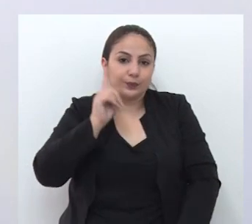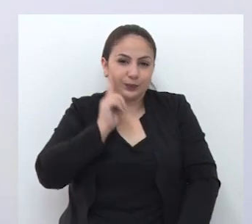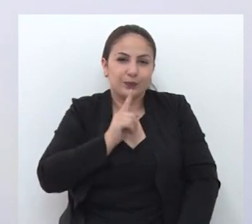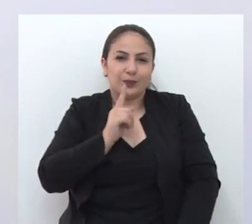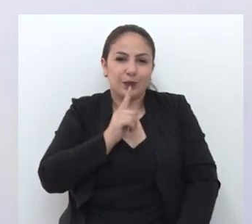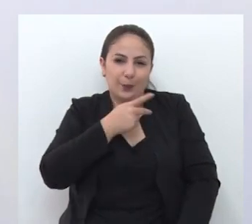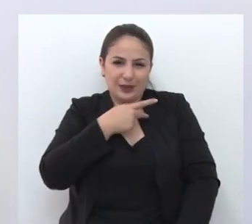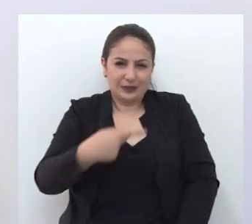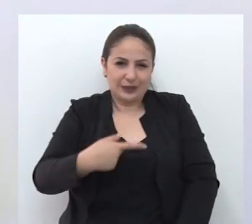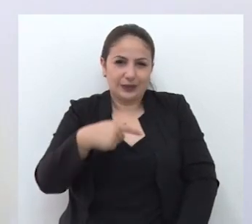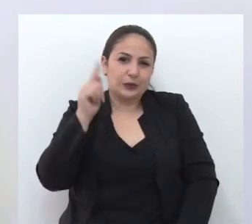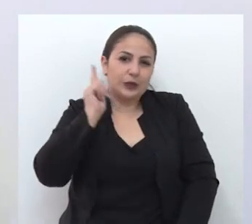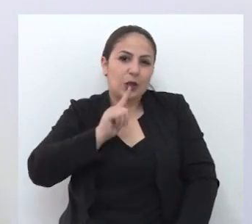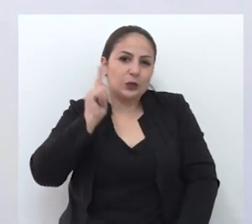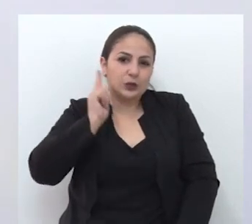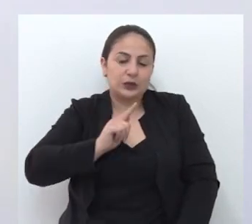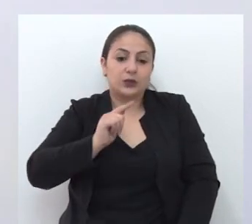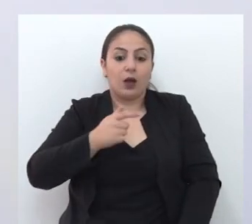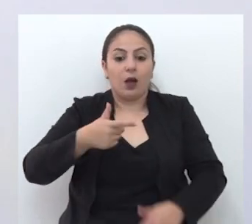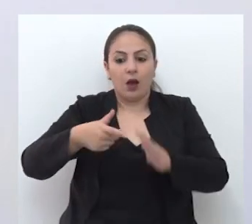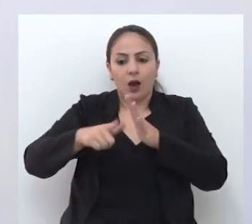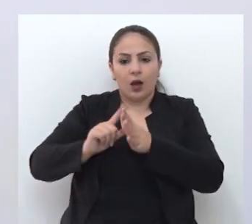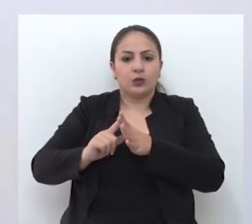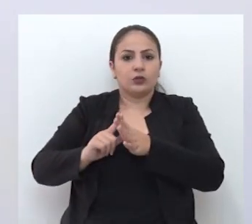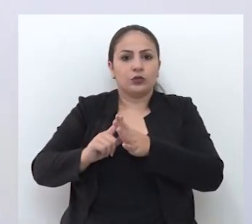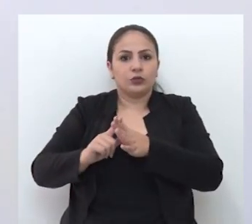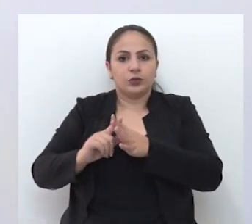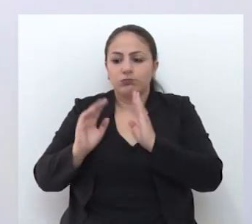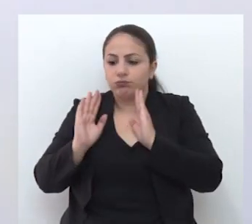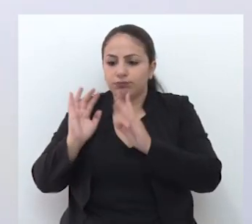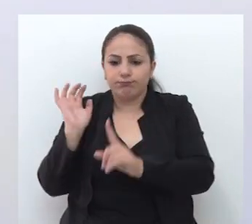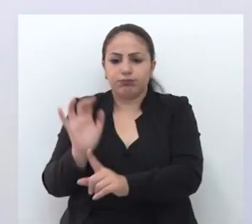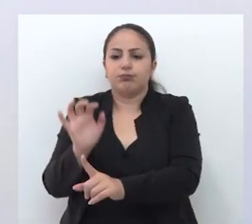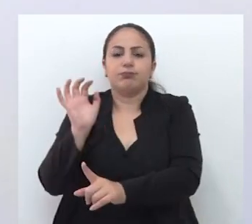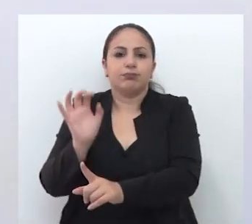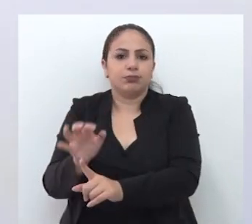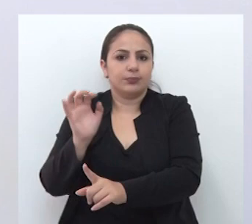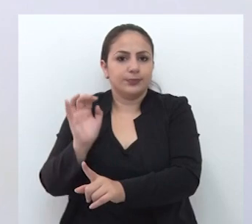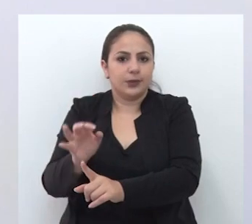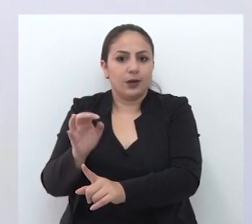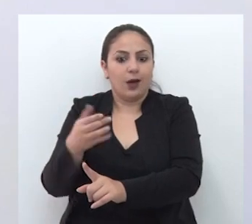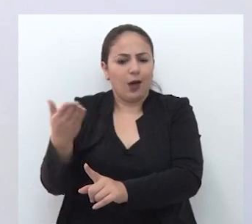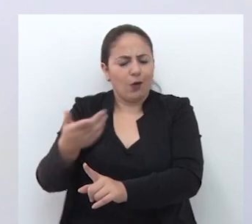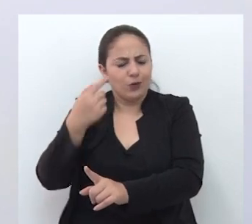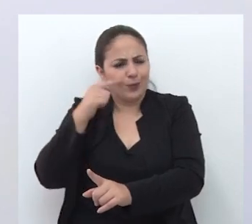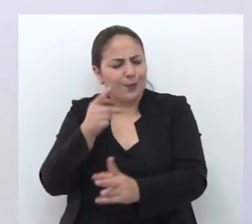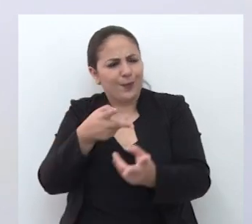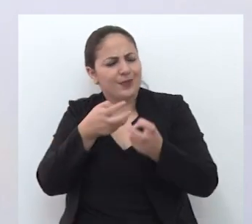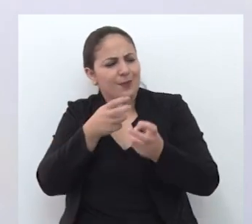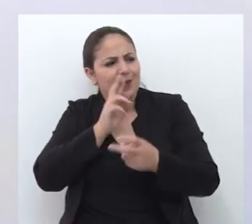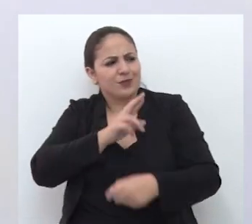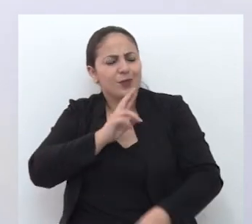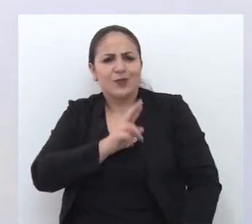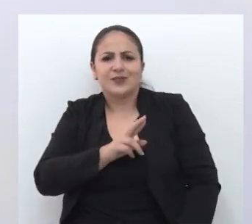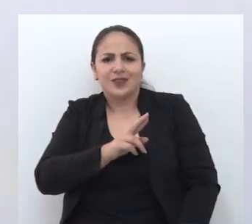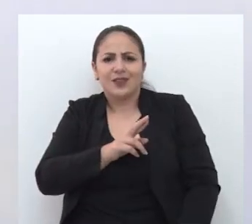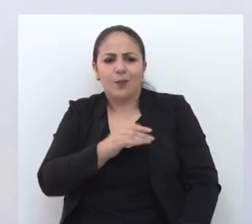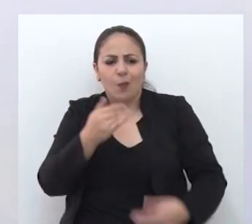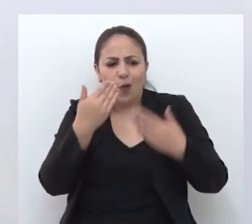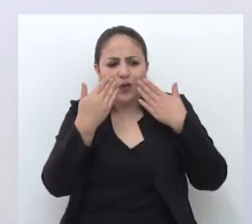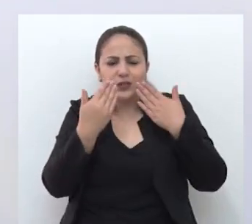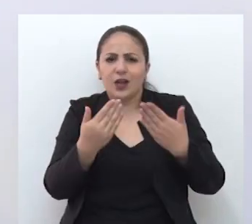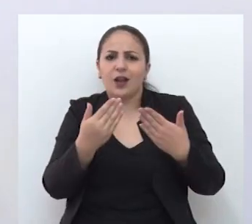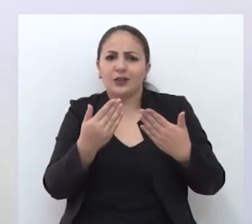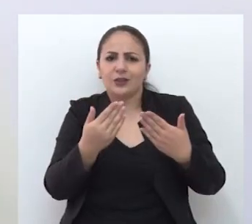Trump, que era o alvo do establishment americano e que os resultados estão sendo apresentados agora